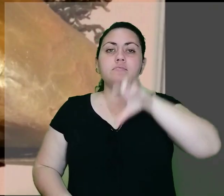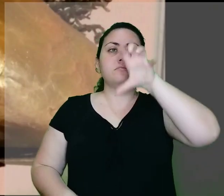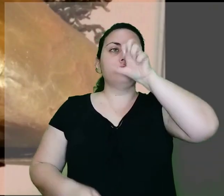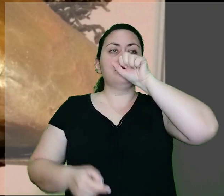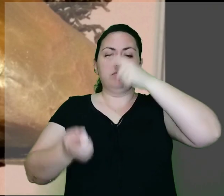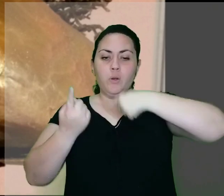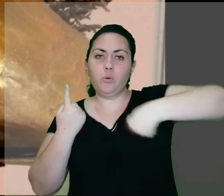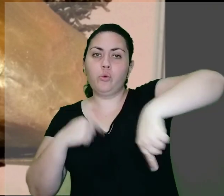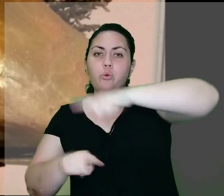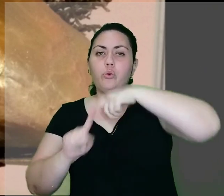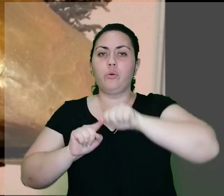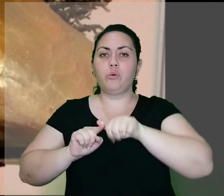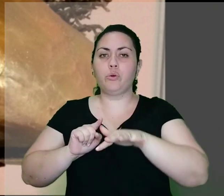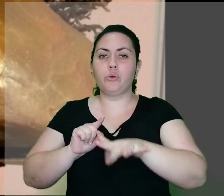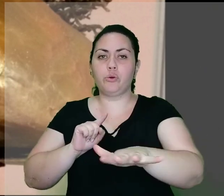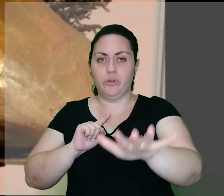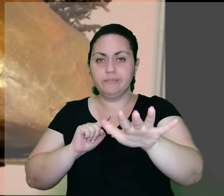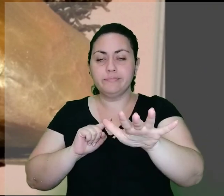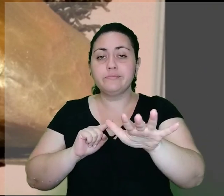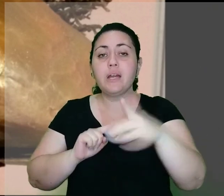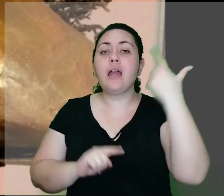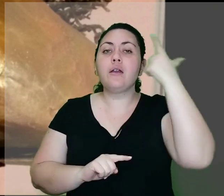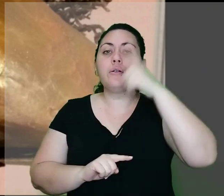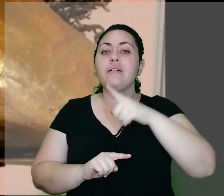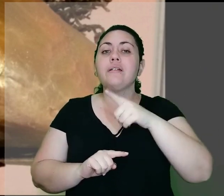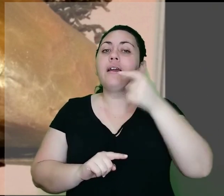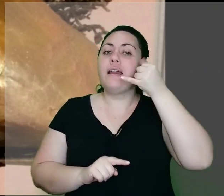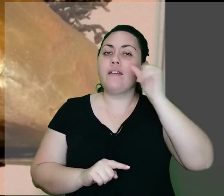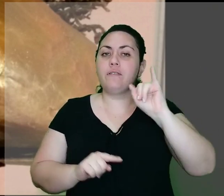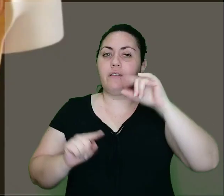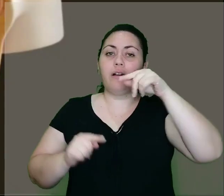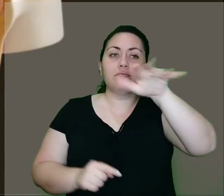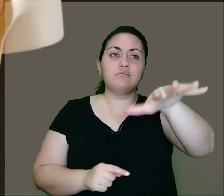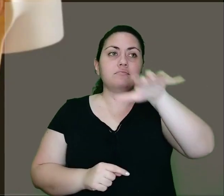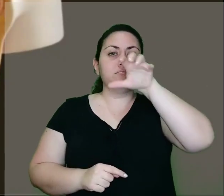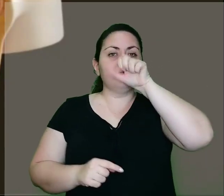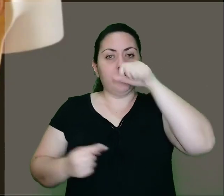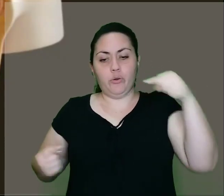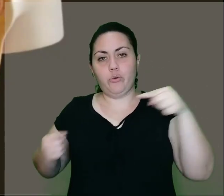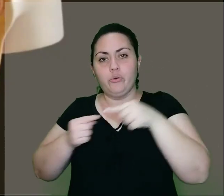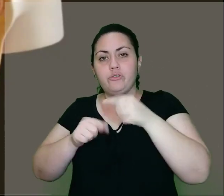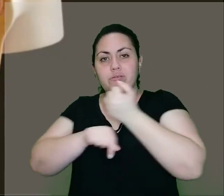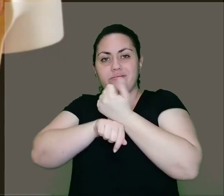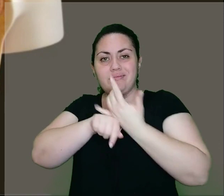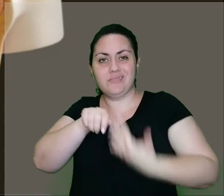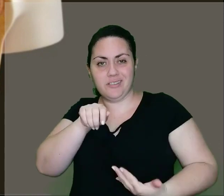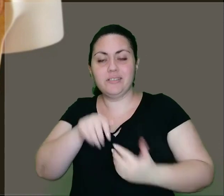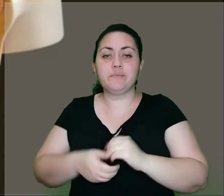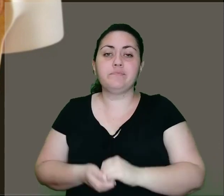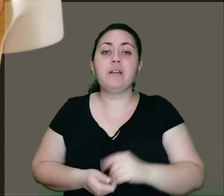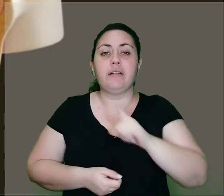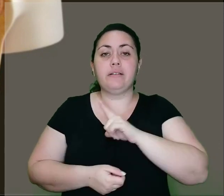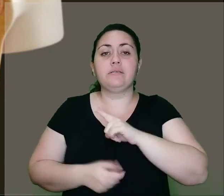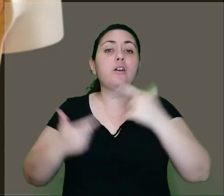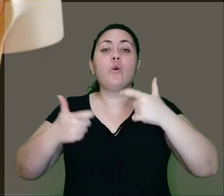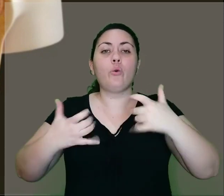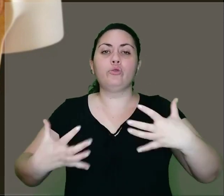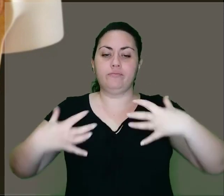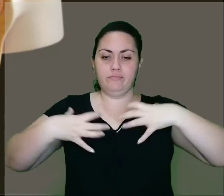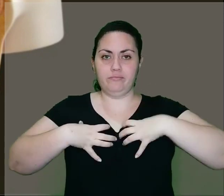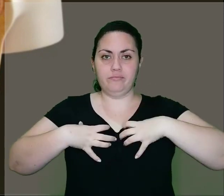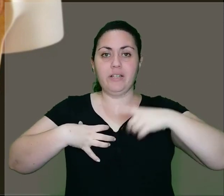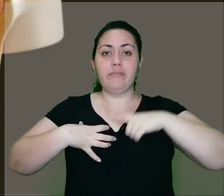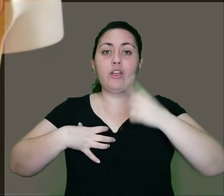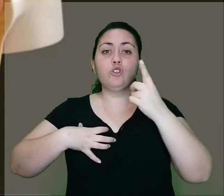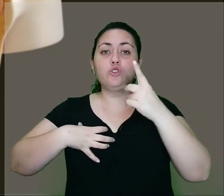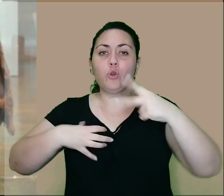ar que respiramos entre em contato com o sangue que circula no corpo. Estão localizados na caixa torácica, protegidos por 12